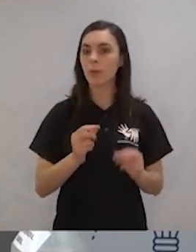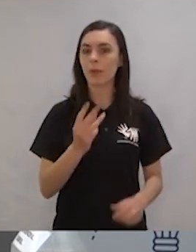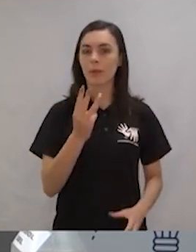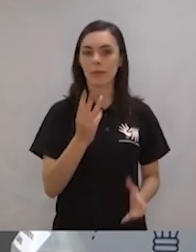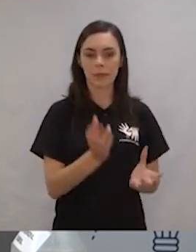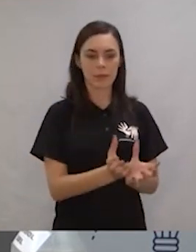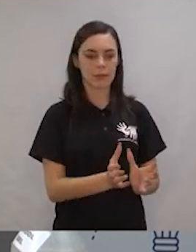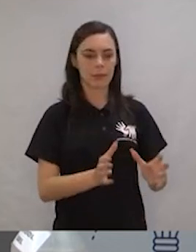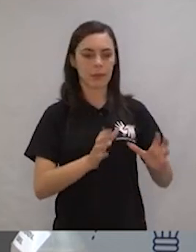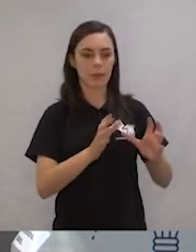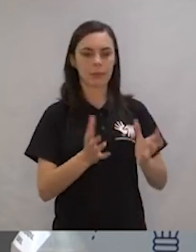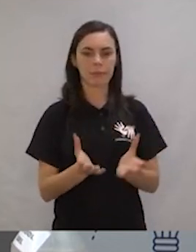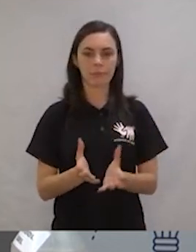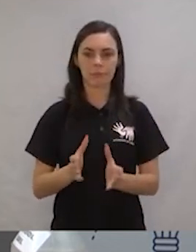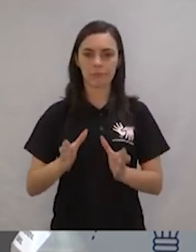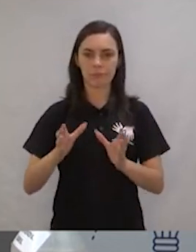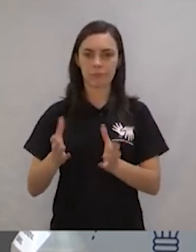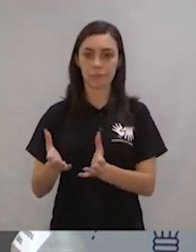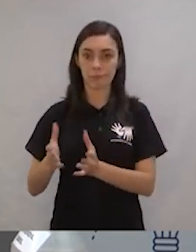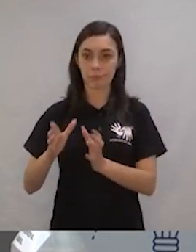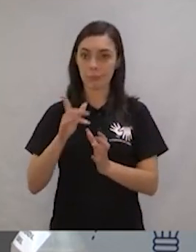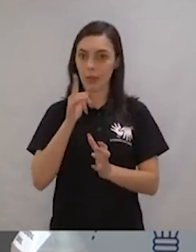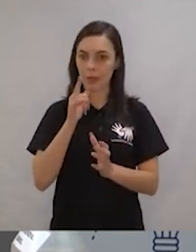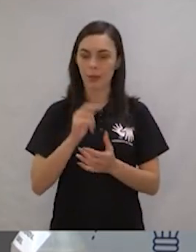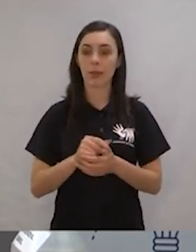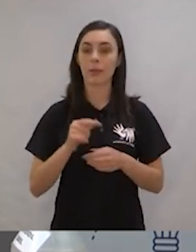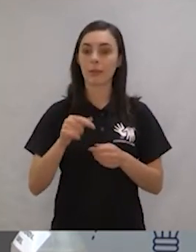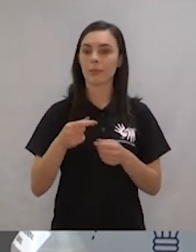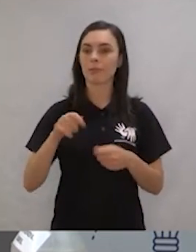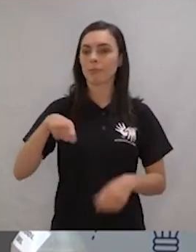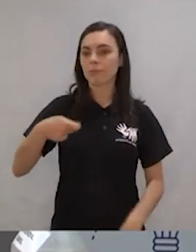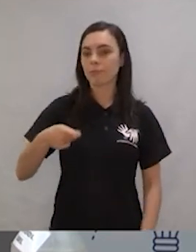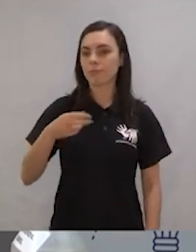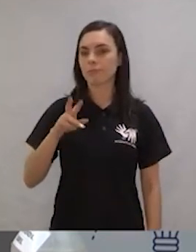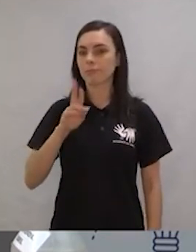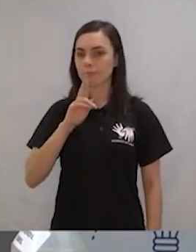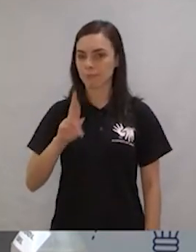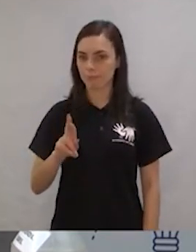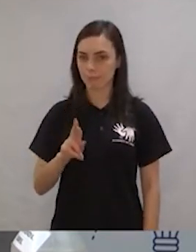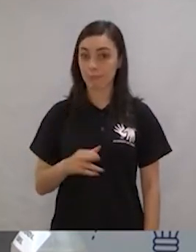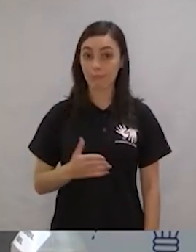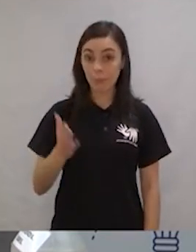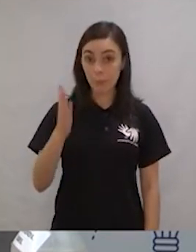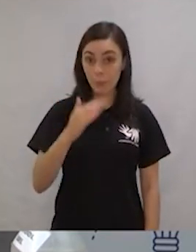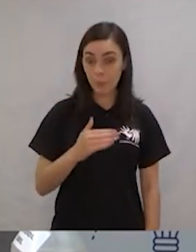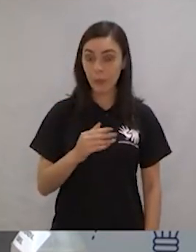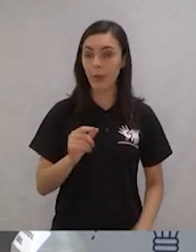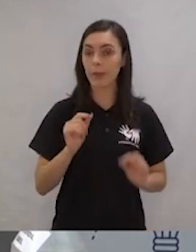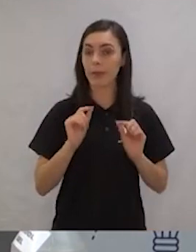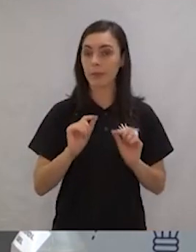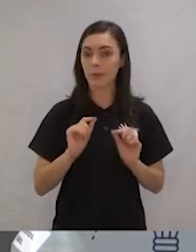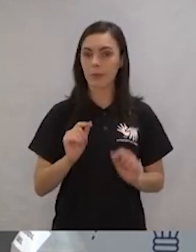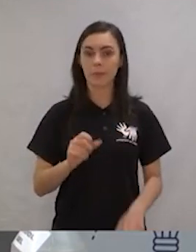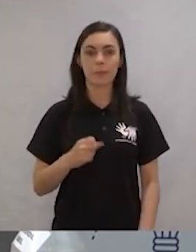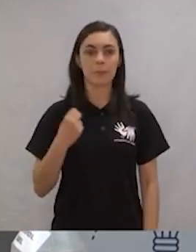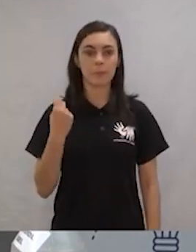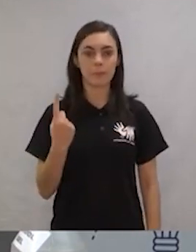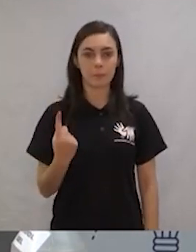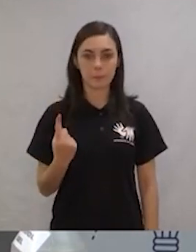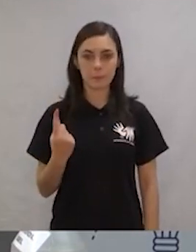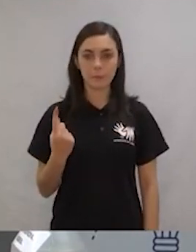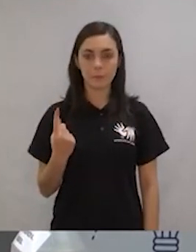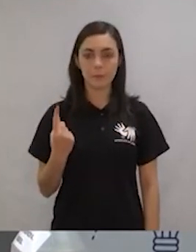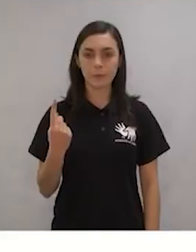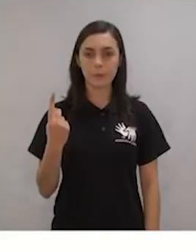em 3 aquários. E o sinal da igualdade. Vamos lá? Então, eu tenho um